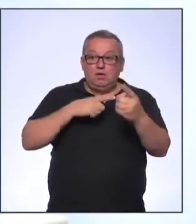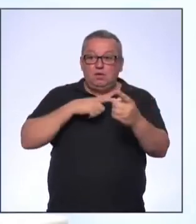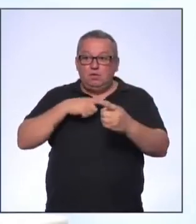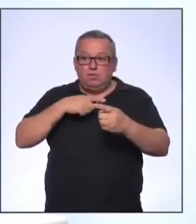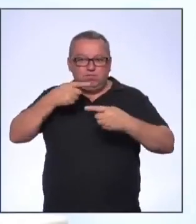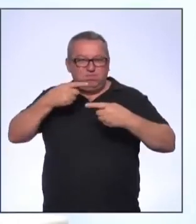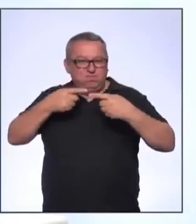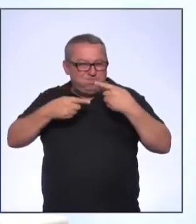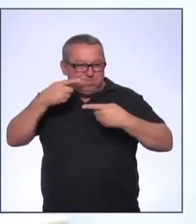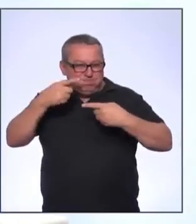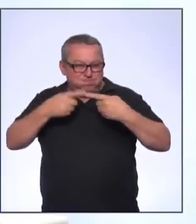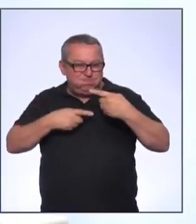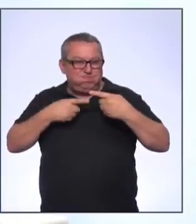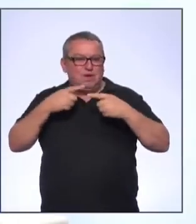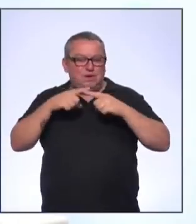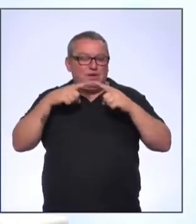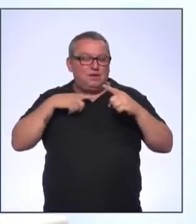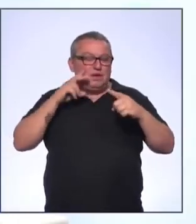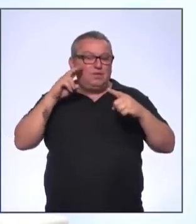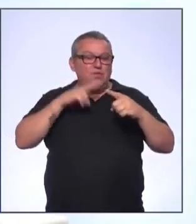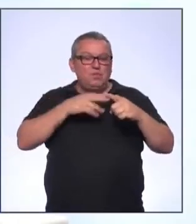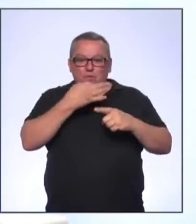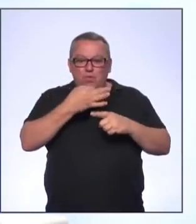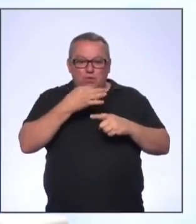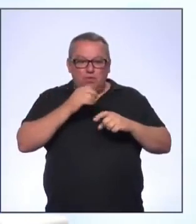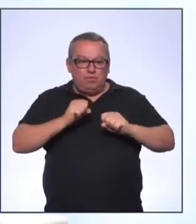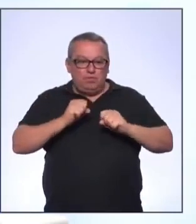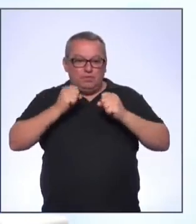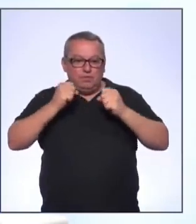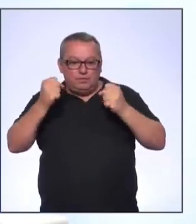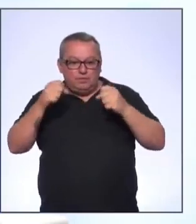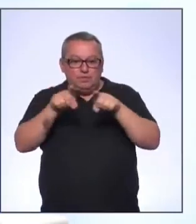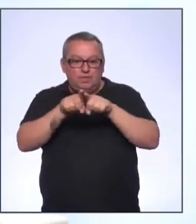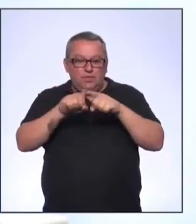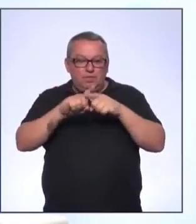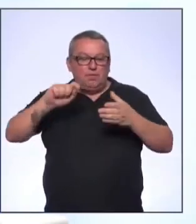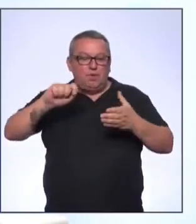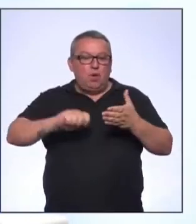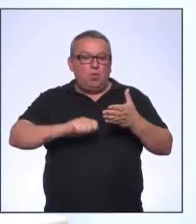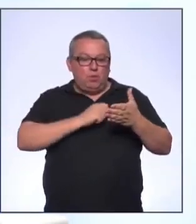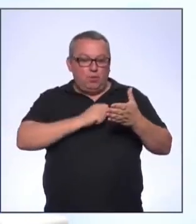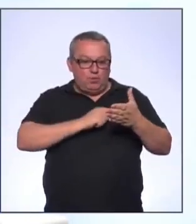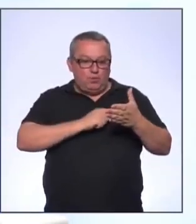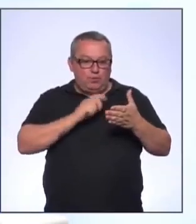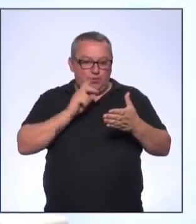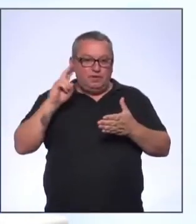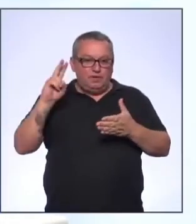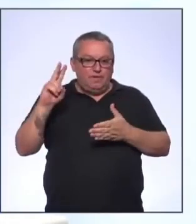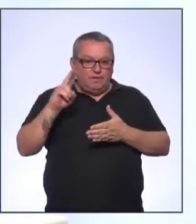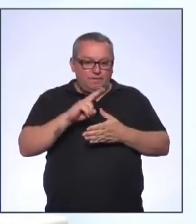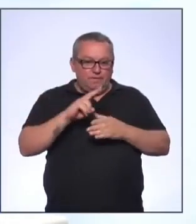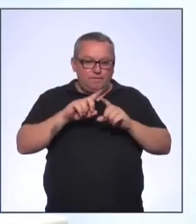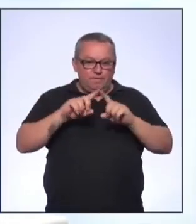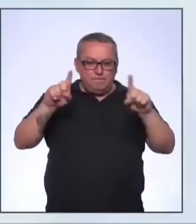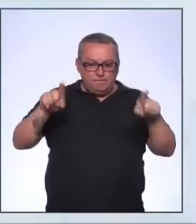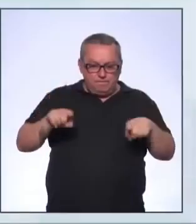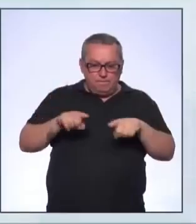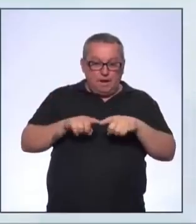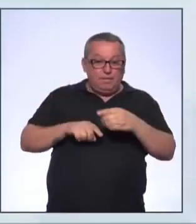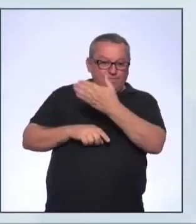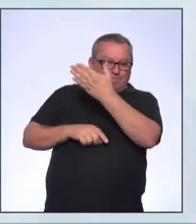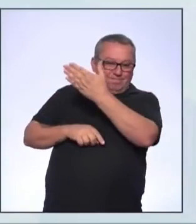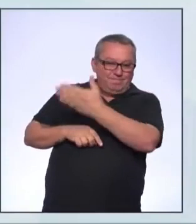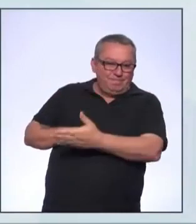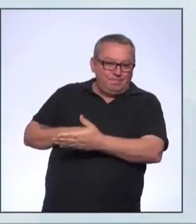polêmicos, possuem um ponto de vista que é defendido e posicionado pelo autor. Vocês estão vendo na tela, a tela vai aparecer em instantes.